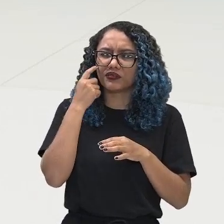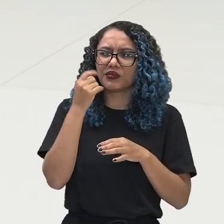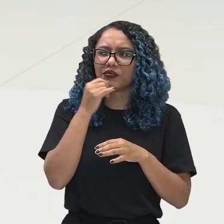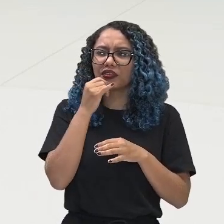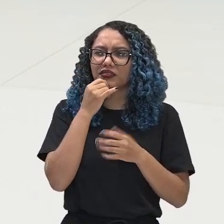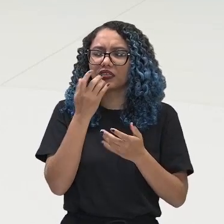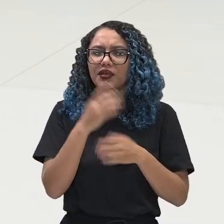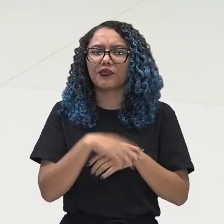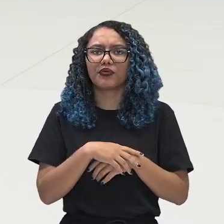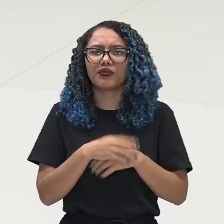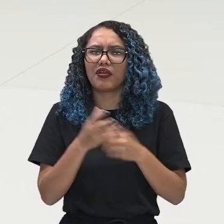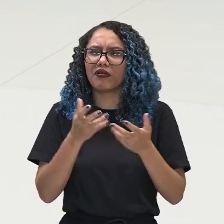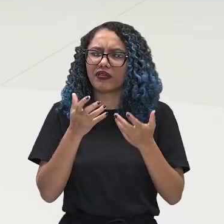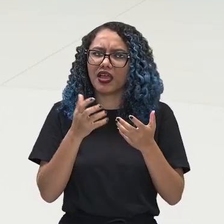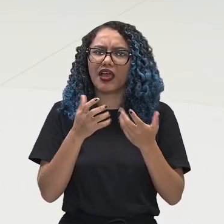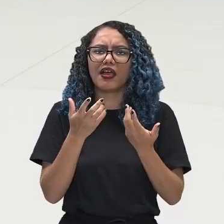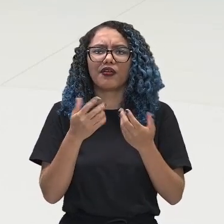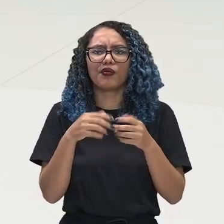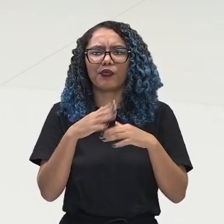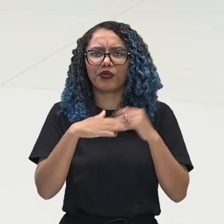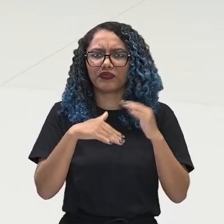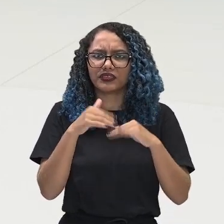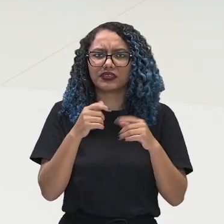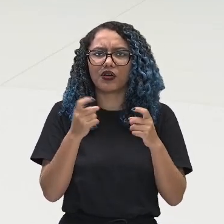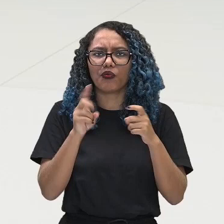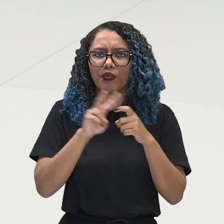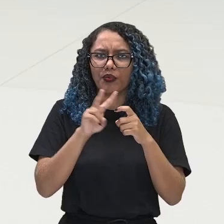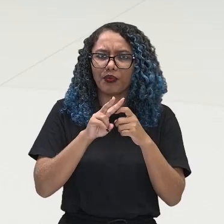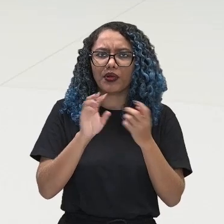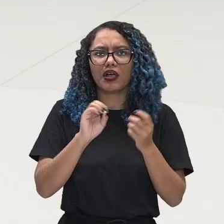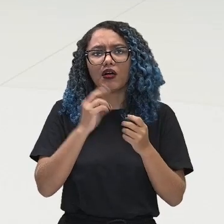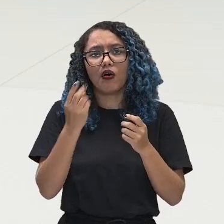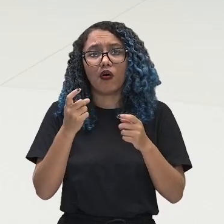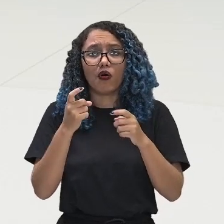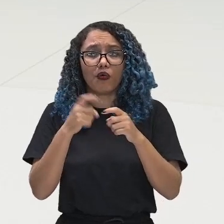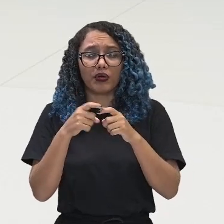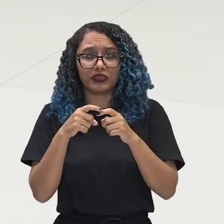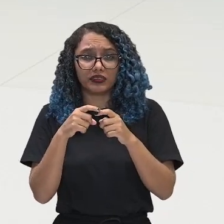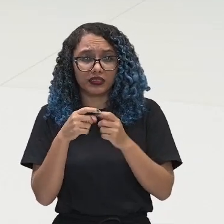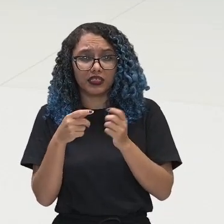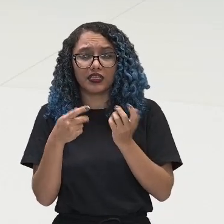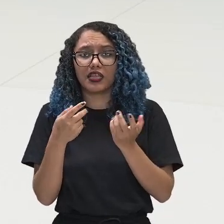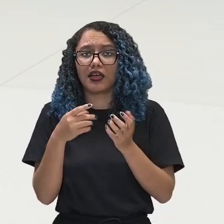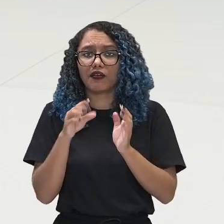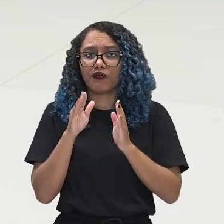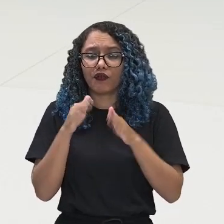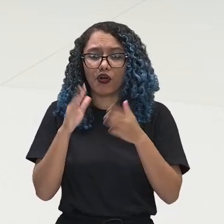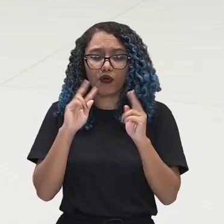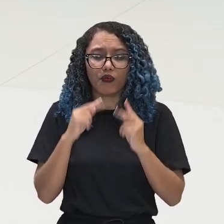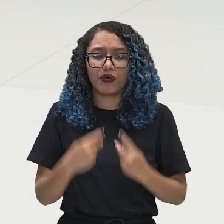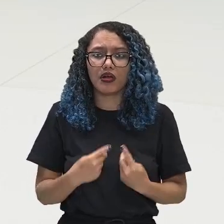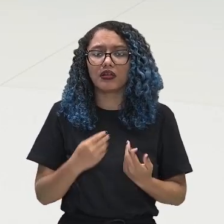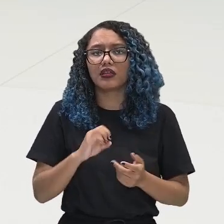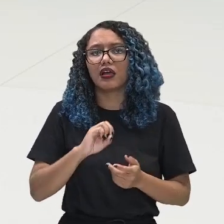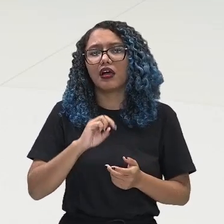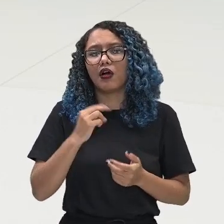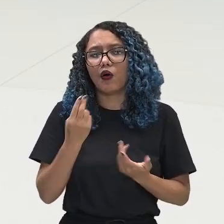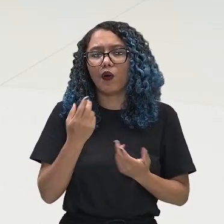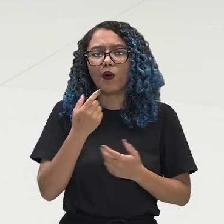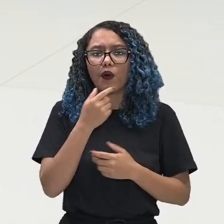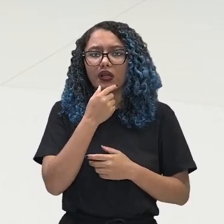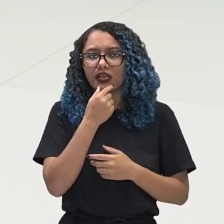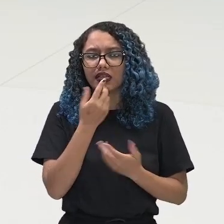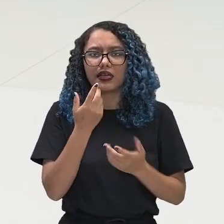será que eu quero medicina veterinária? Será que eu quero medicina, de fato, que trabalha ali com seres humanos, não é? Será que eu quero direito? Será que eu